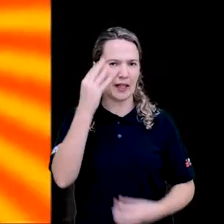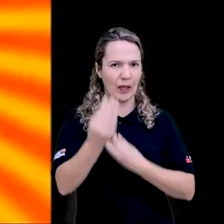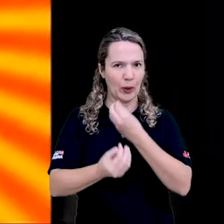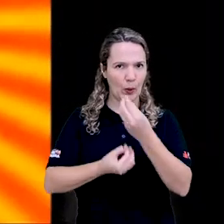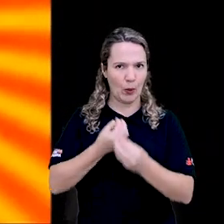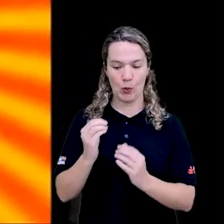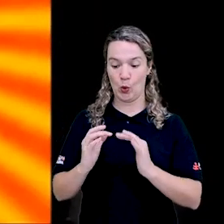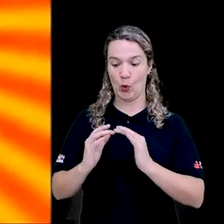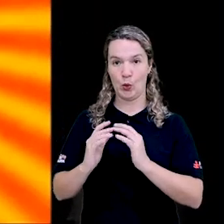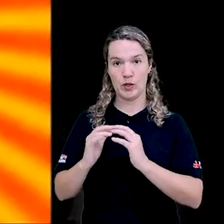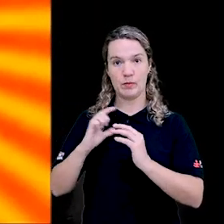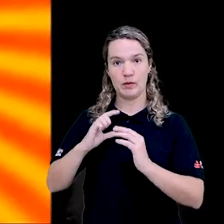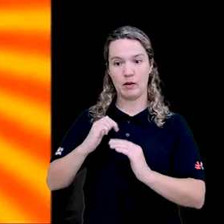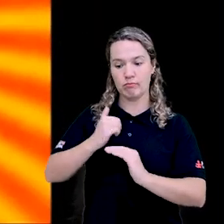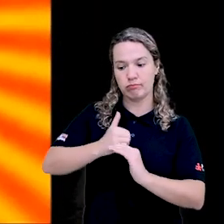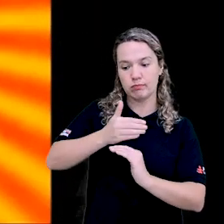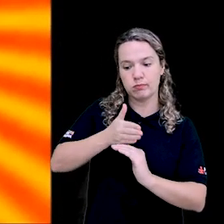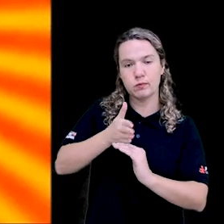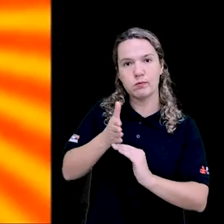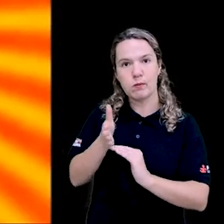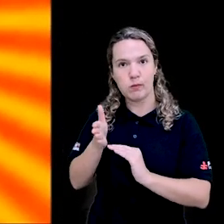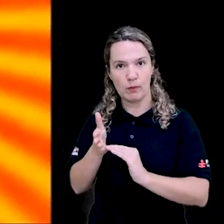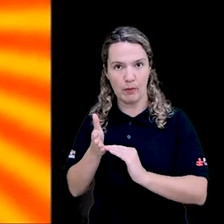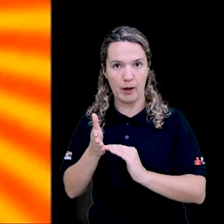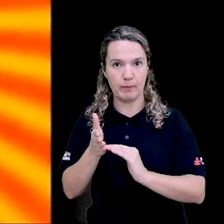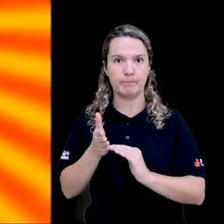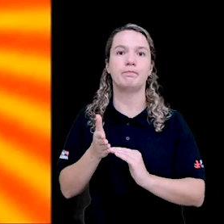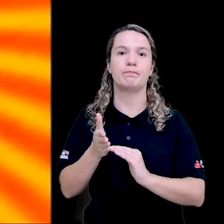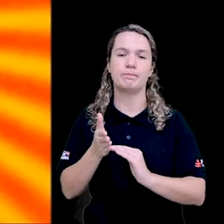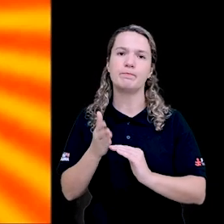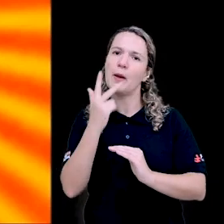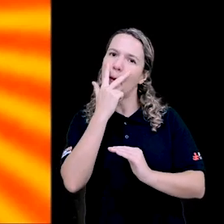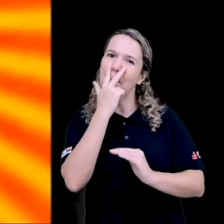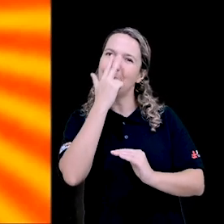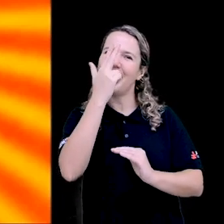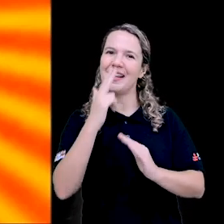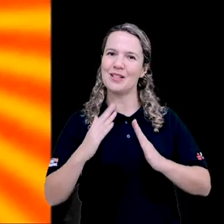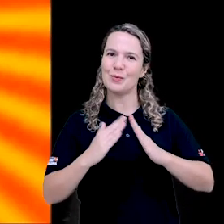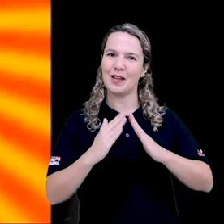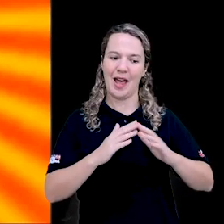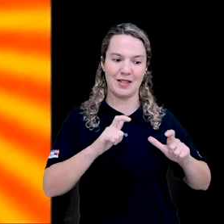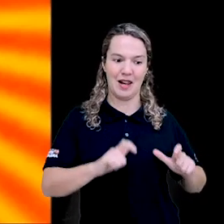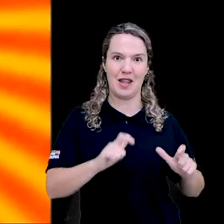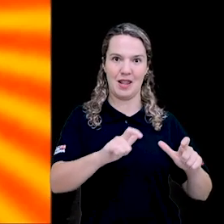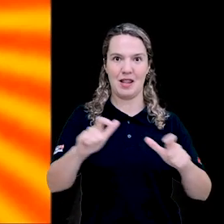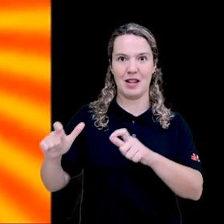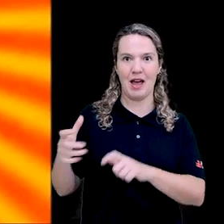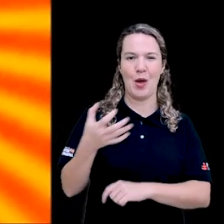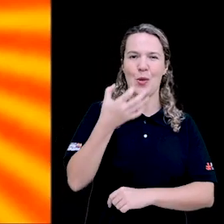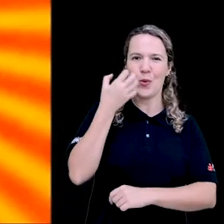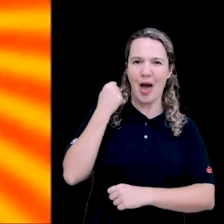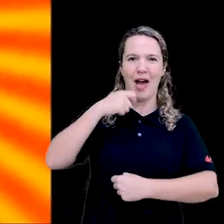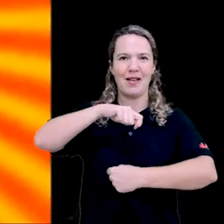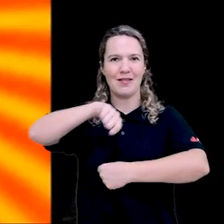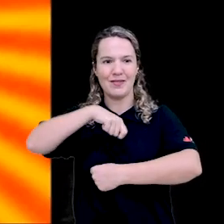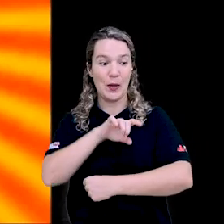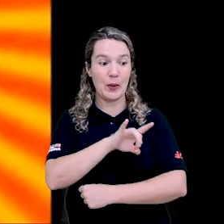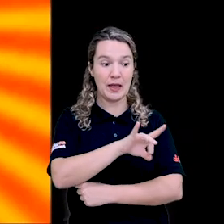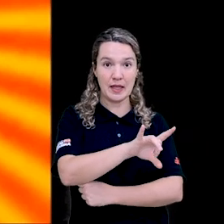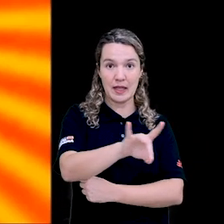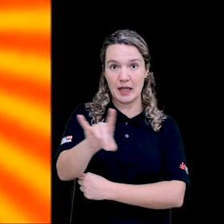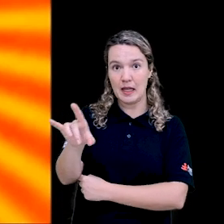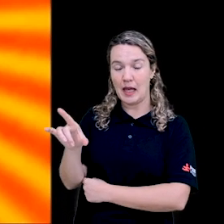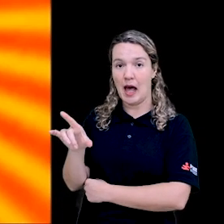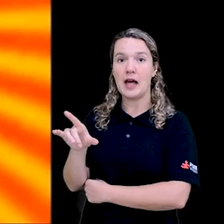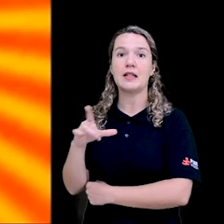podemos dizer que o cérebro tem vários compartimentos, como se fossem os cômodos de uma casa. Em cada cômodo é